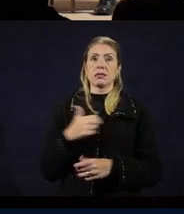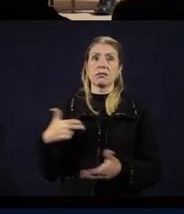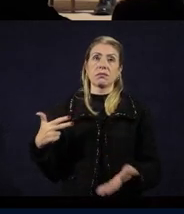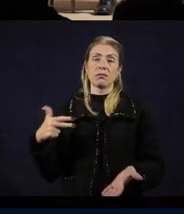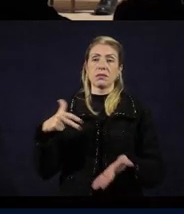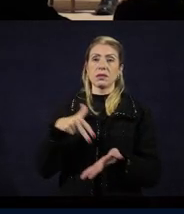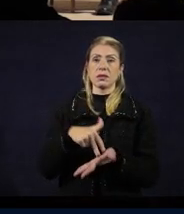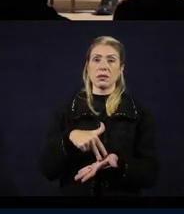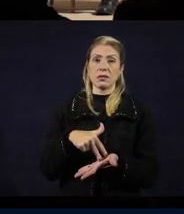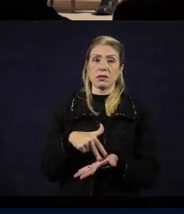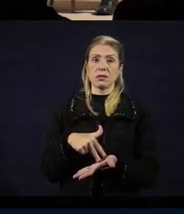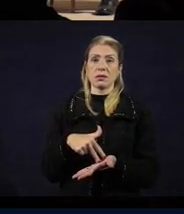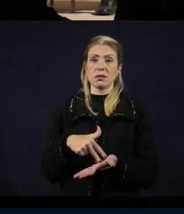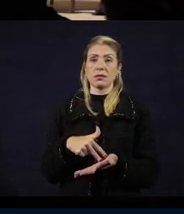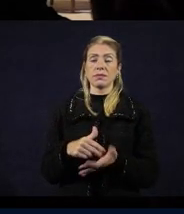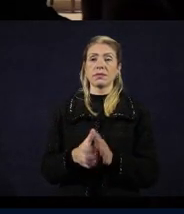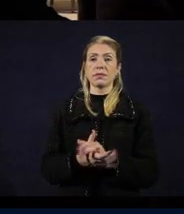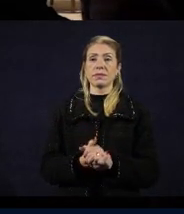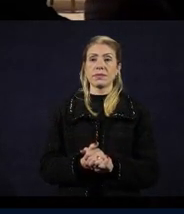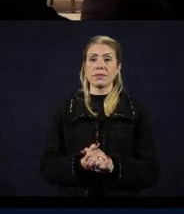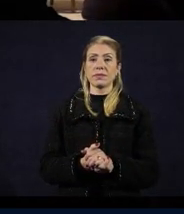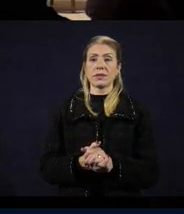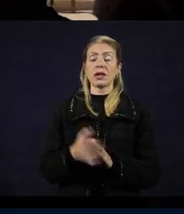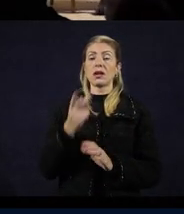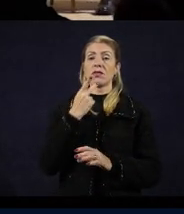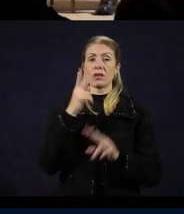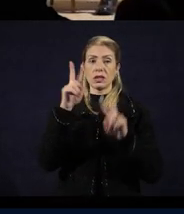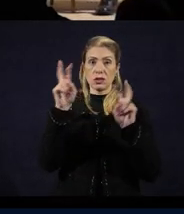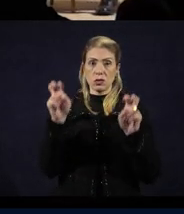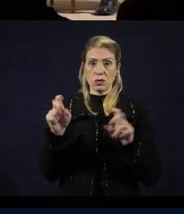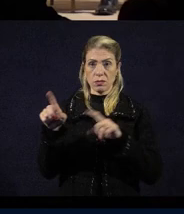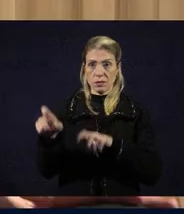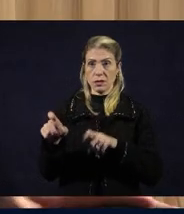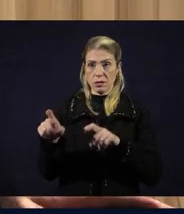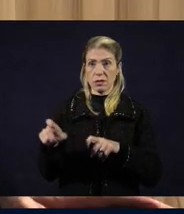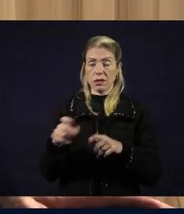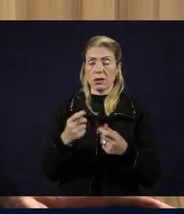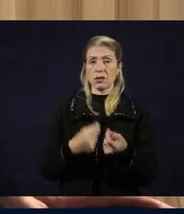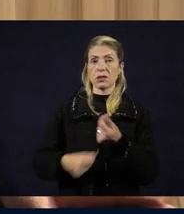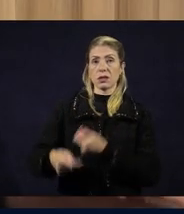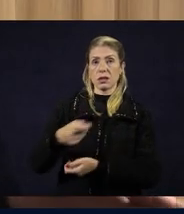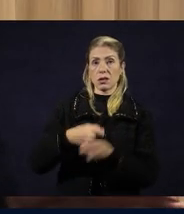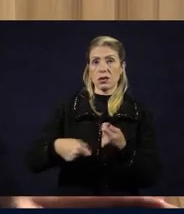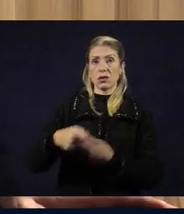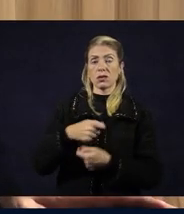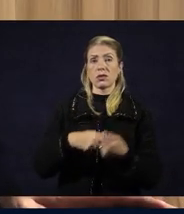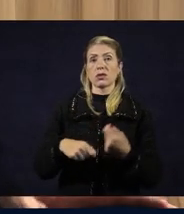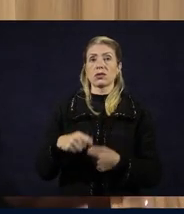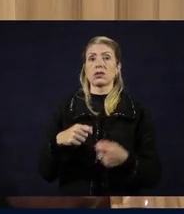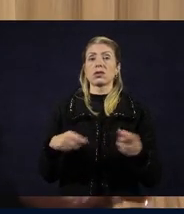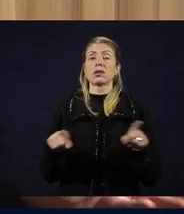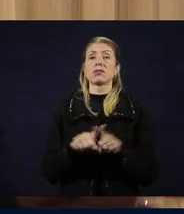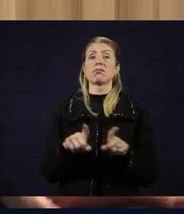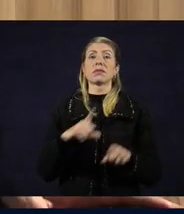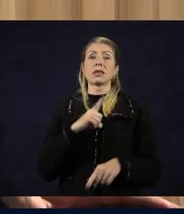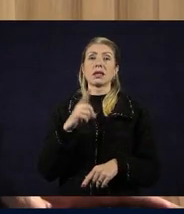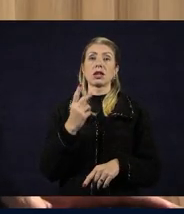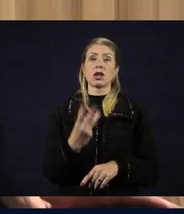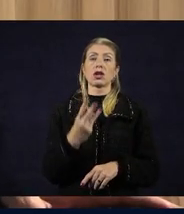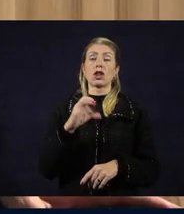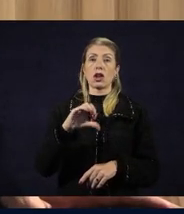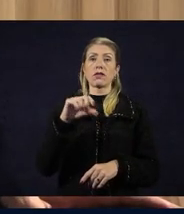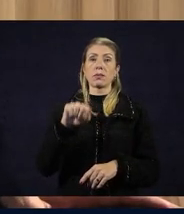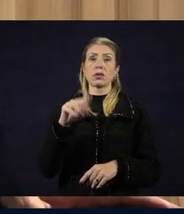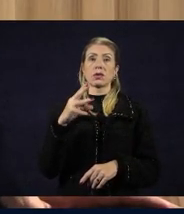aí sobre terra e sobre negócio bom as CLC né tem hoje 9.3 bilhões de reais em